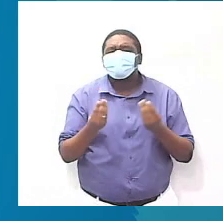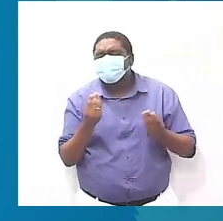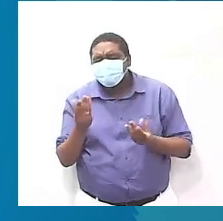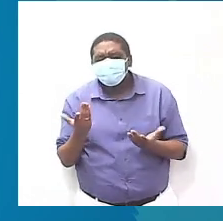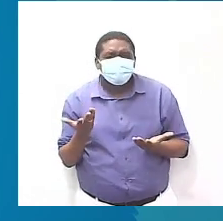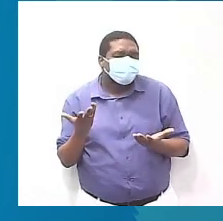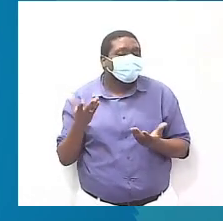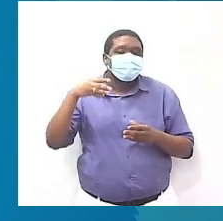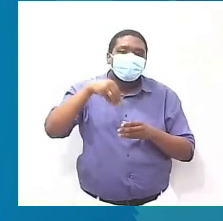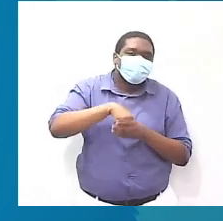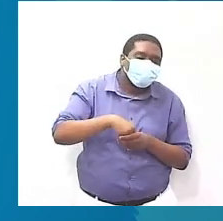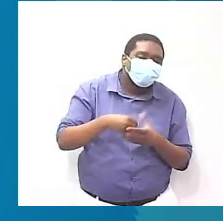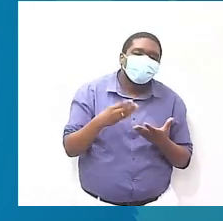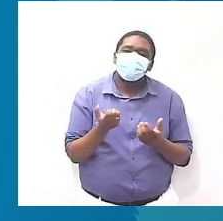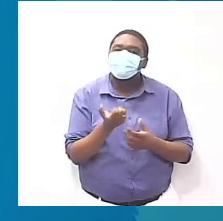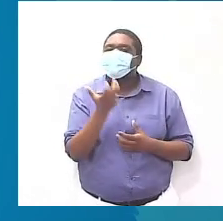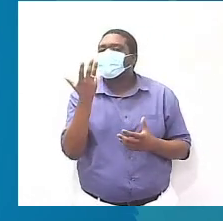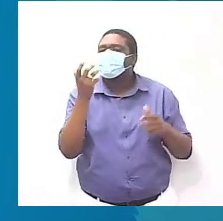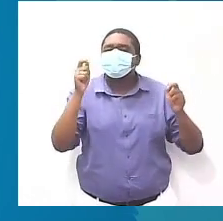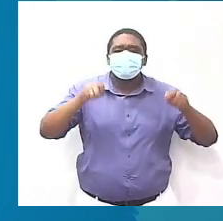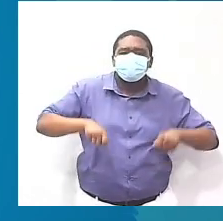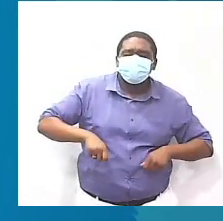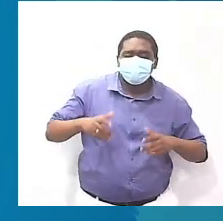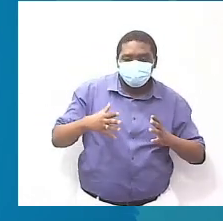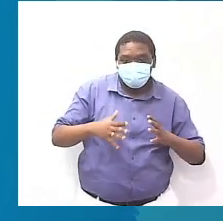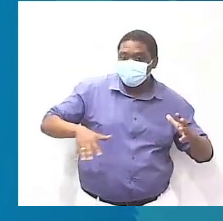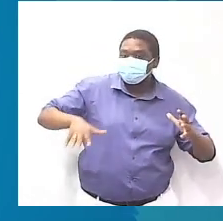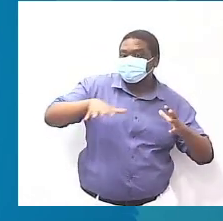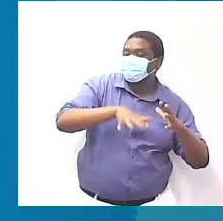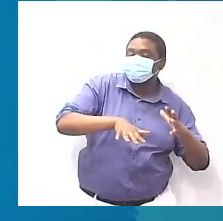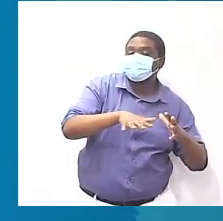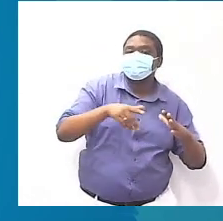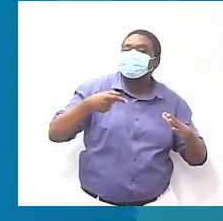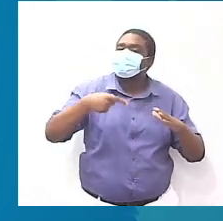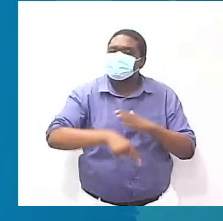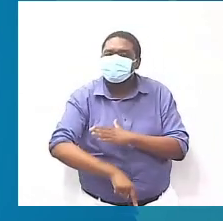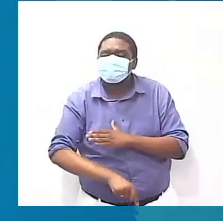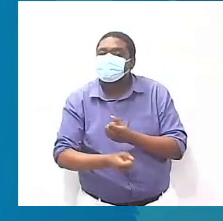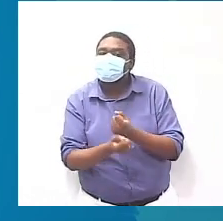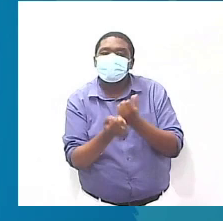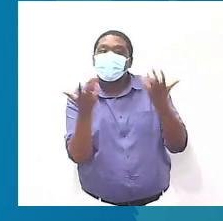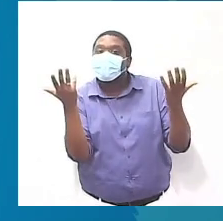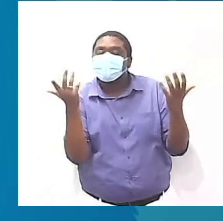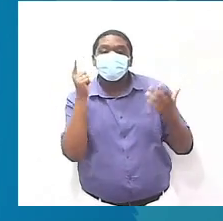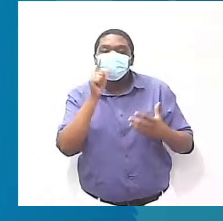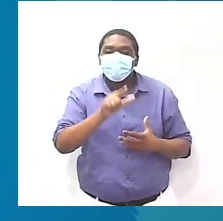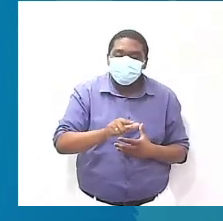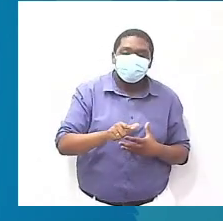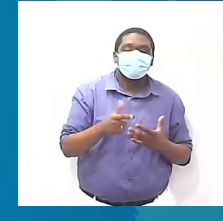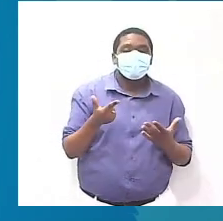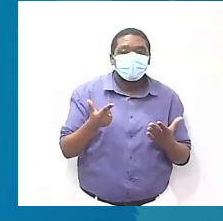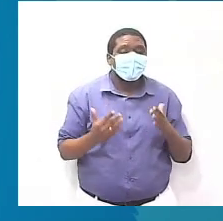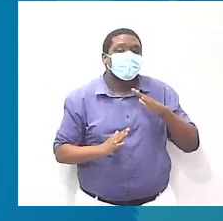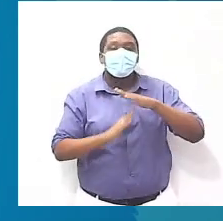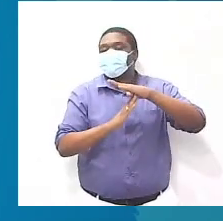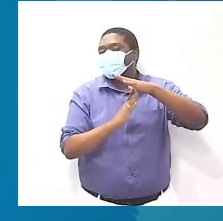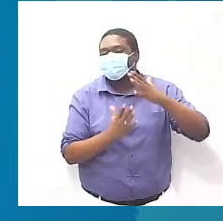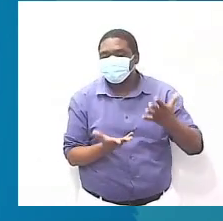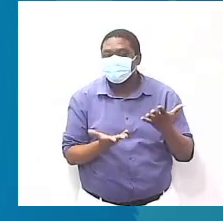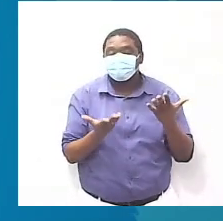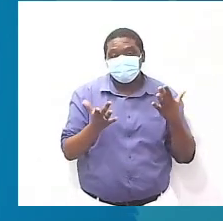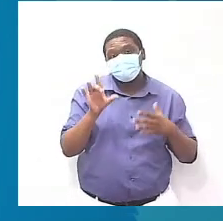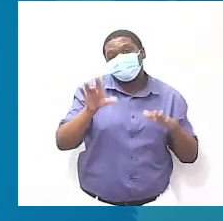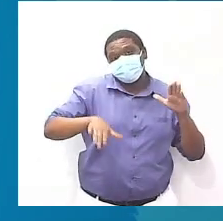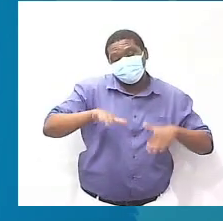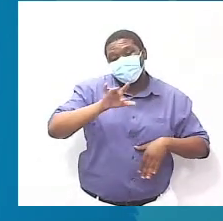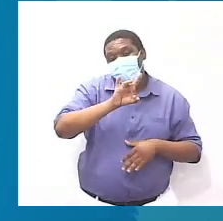forma de capacidade e de volume máximo que ele tinha para suportar. Aí isso era de acordo com a necessidade de